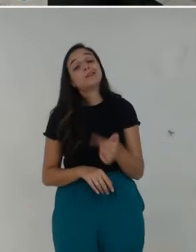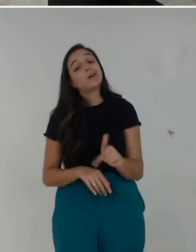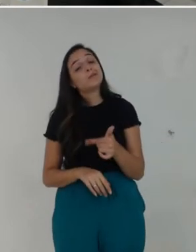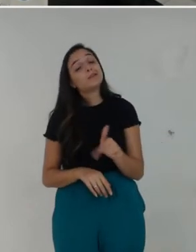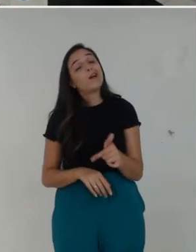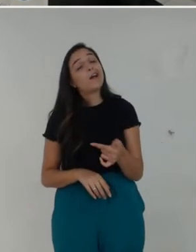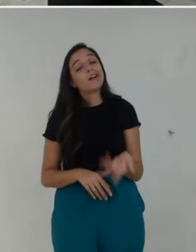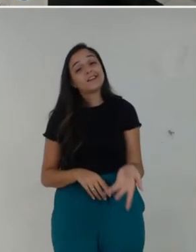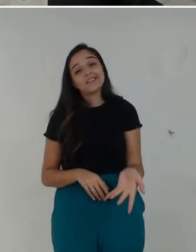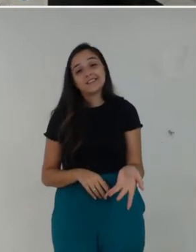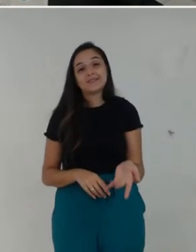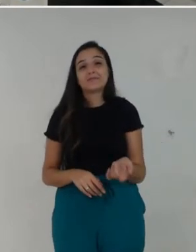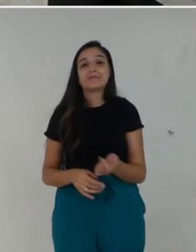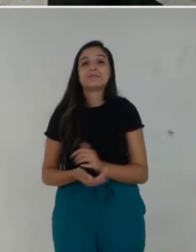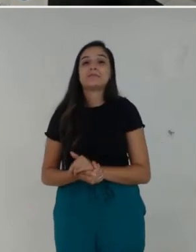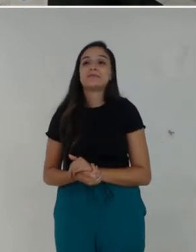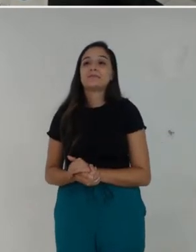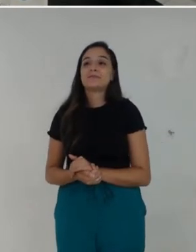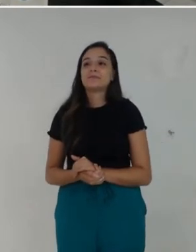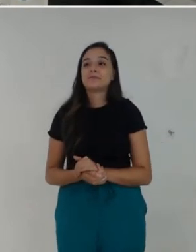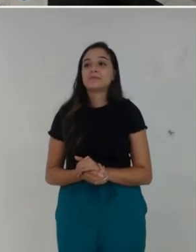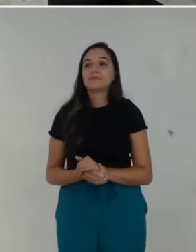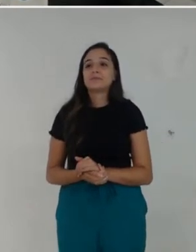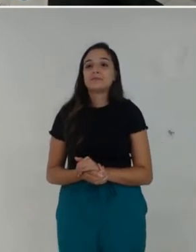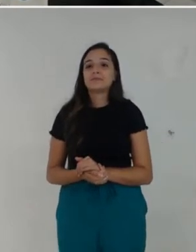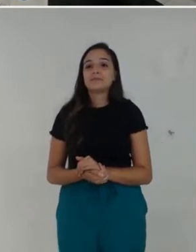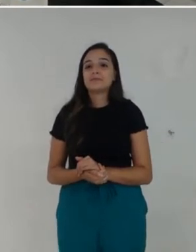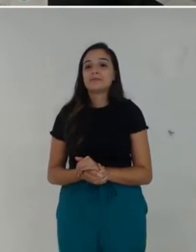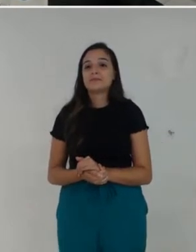fazendo aos poucos. E o DITRA